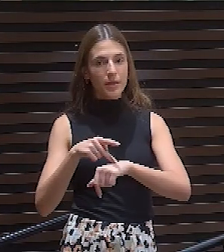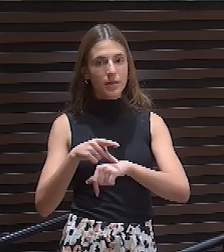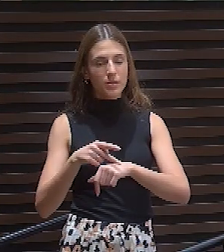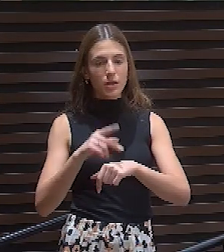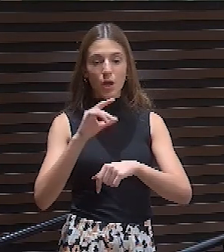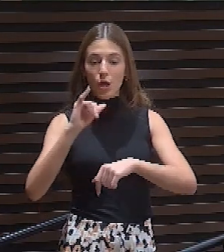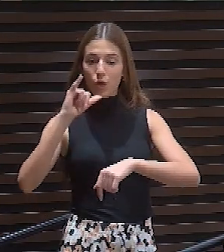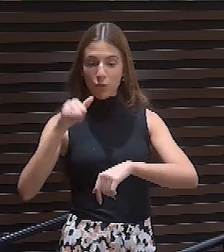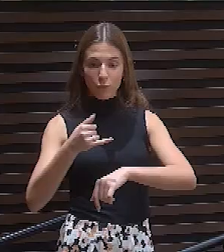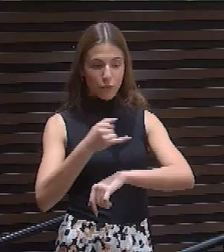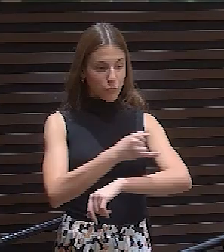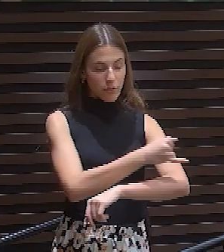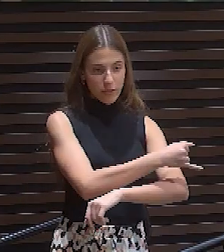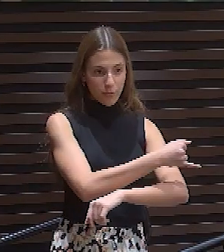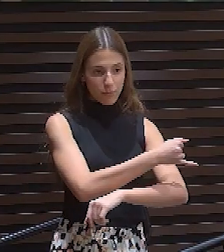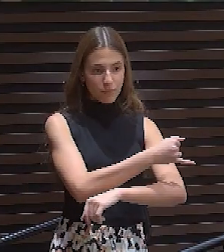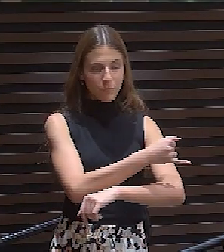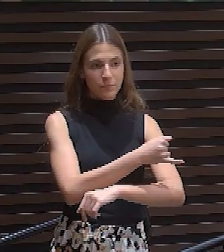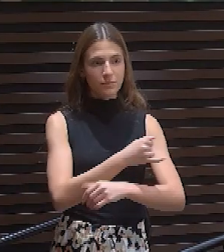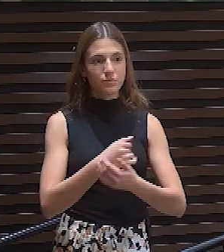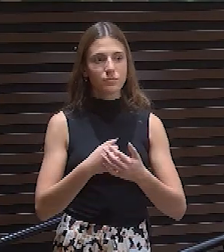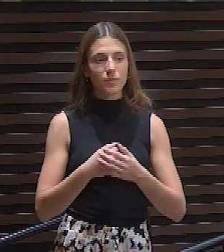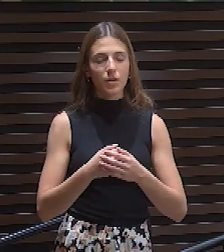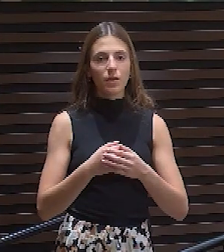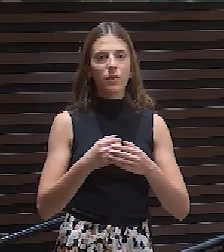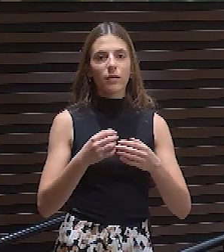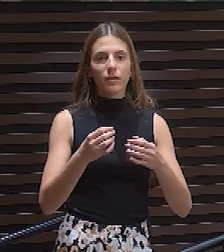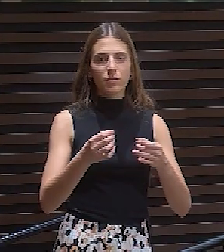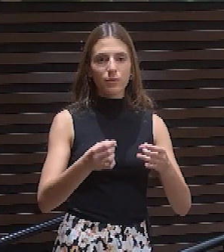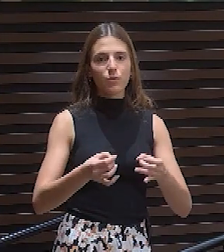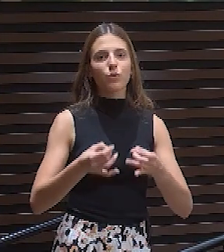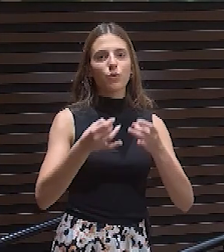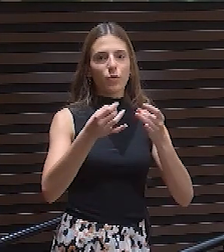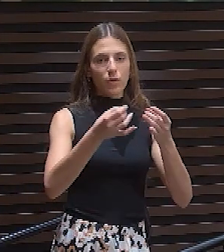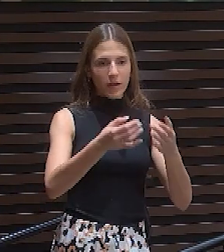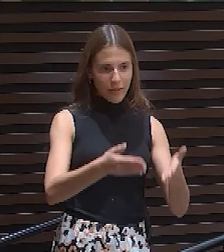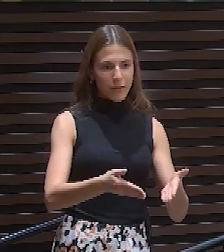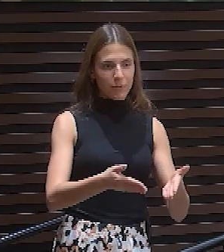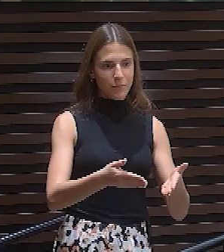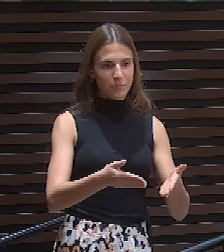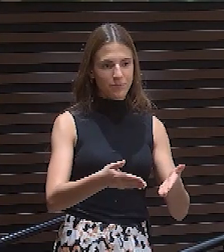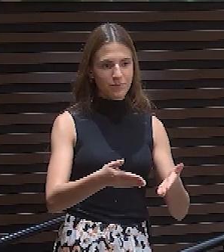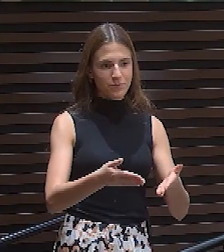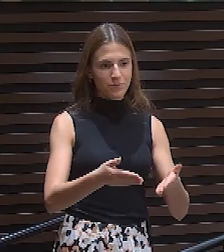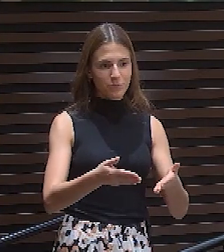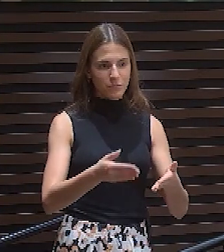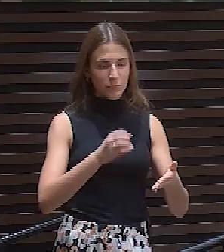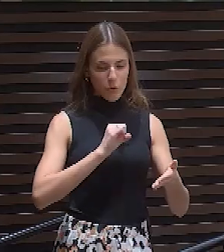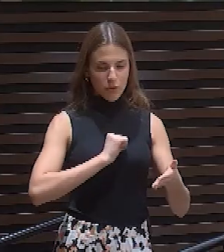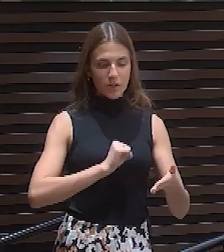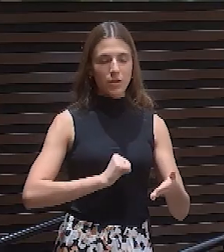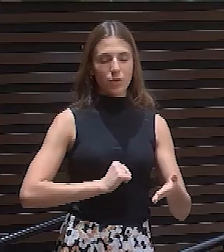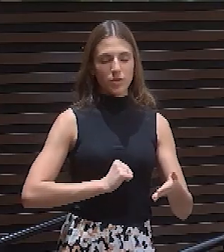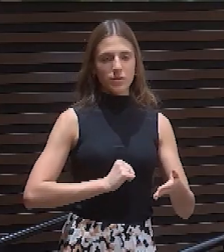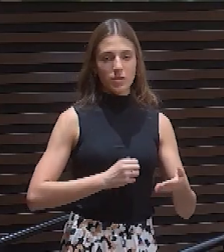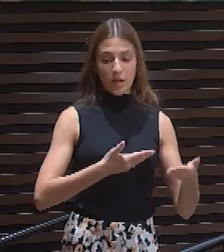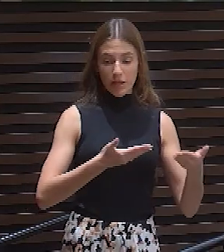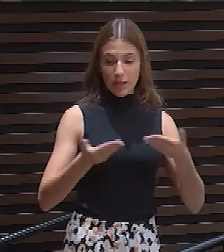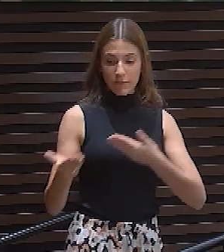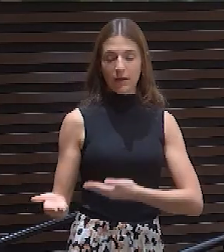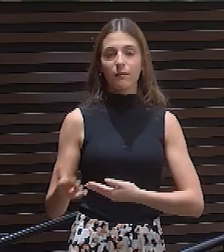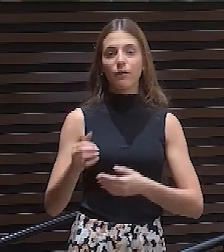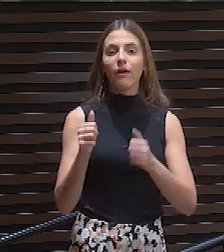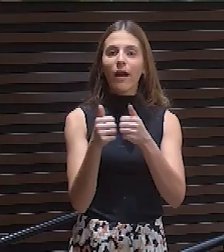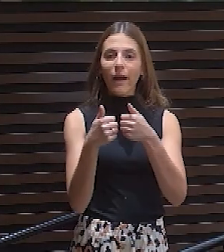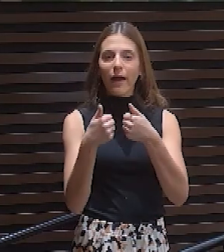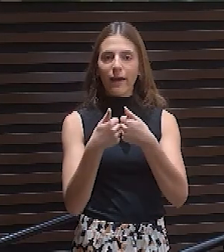parados puseram os pés os sacerdotes que levavam a arca da